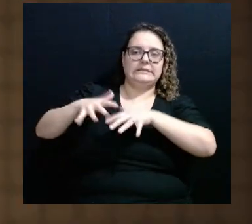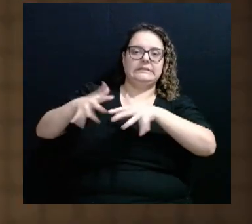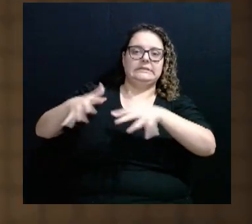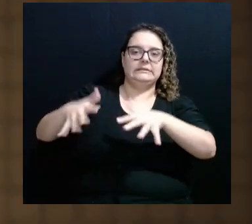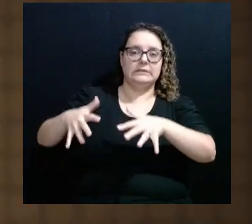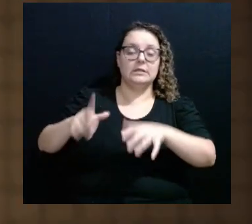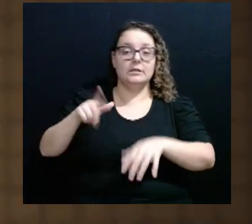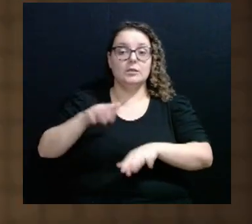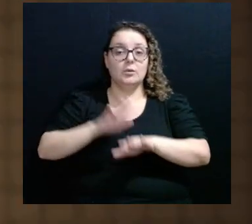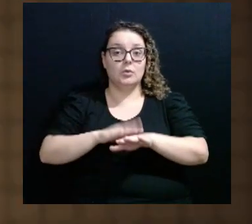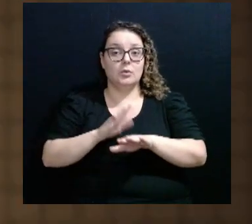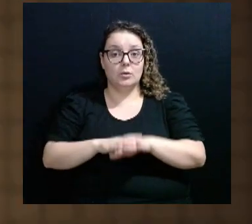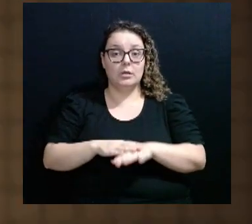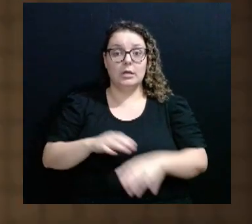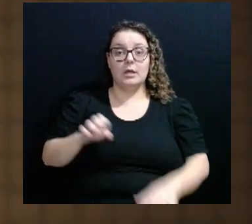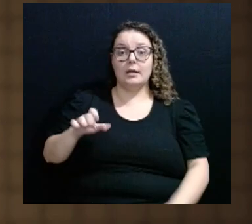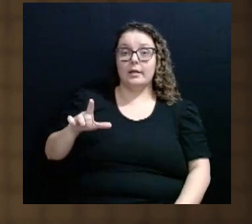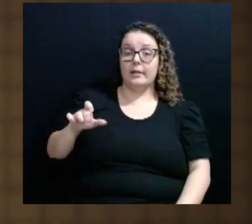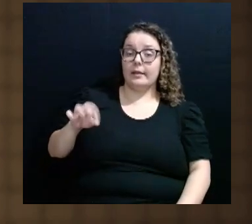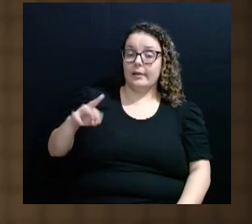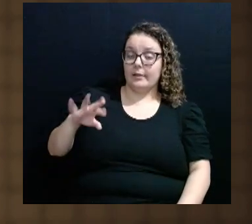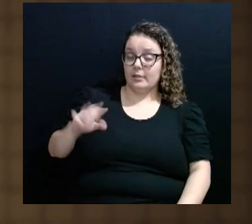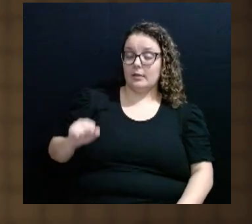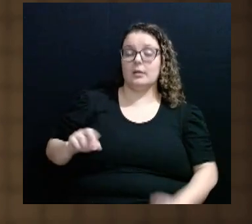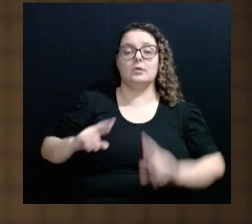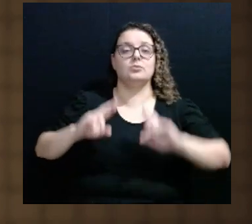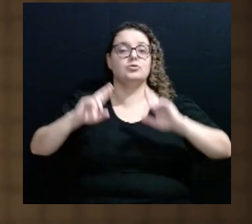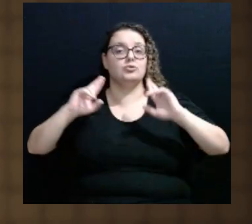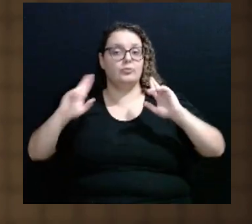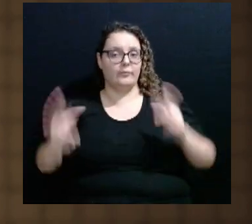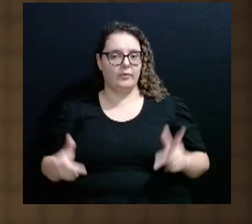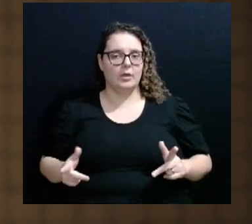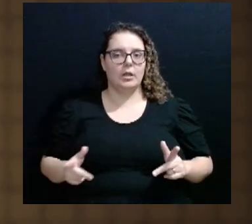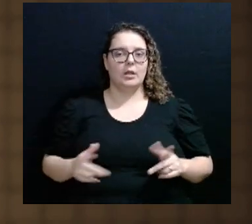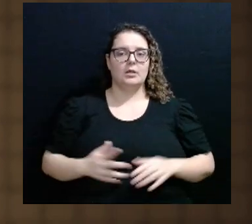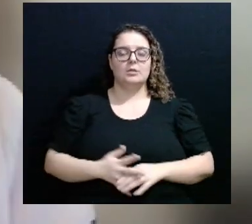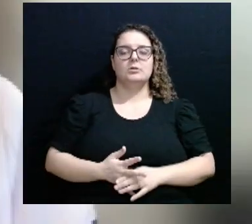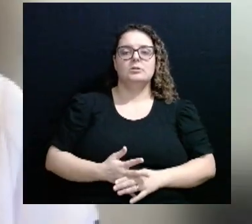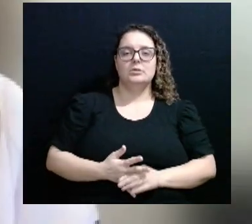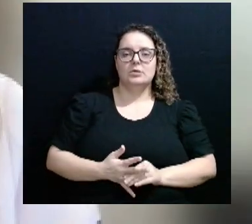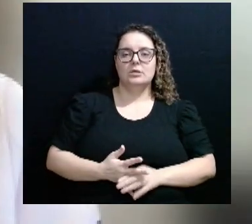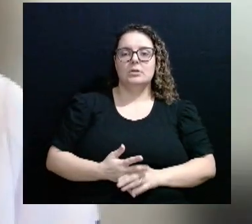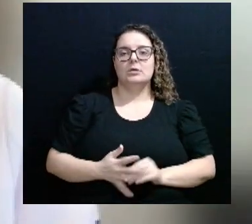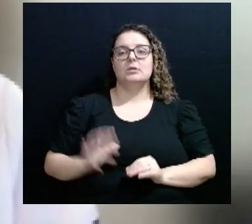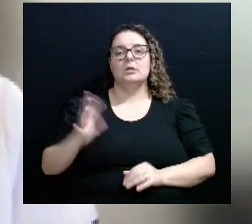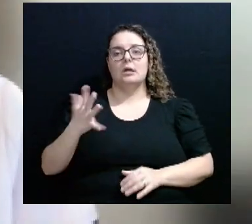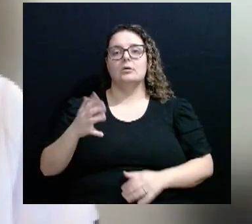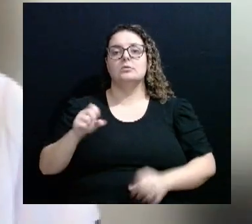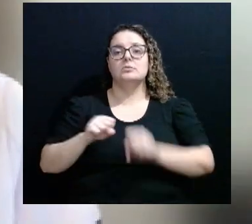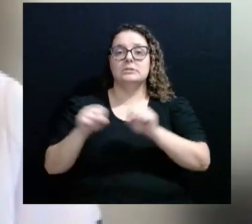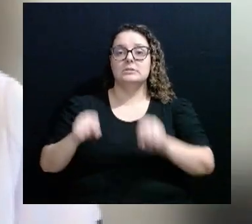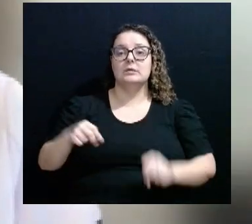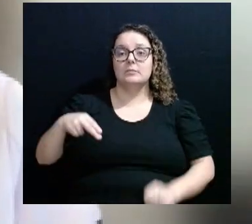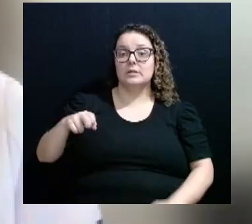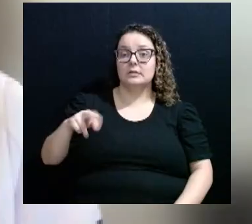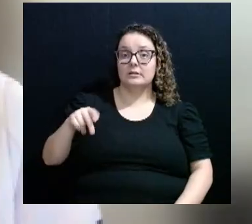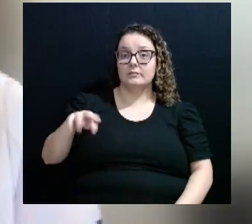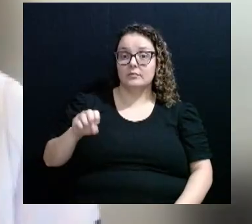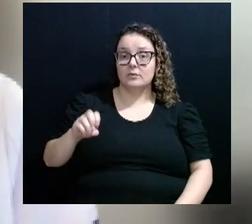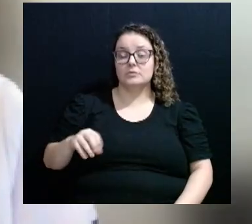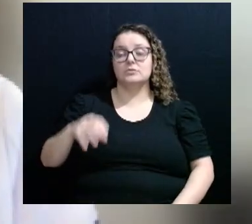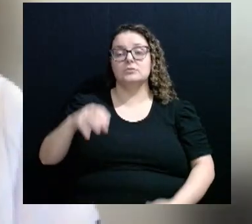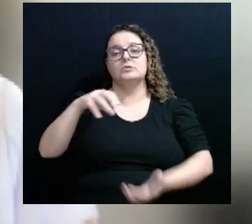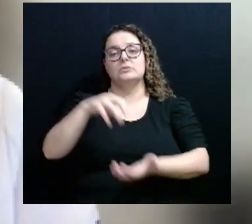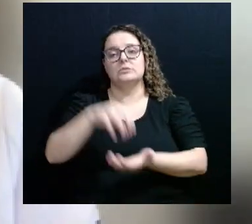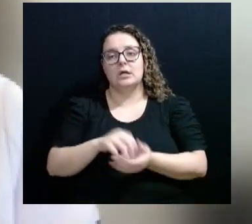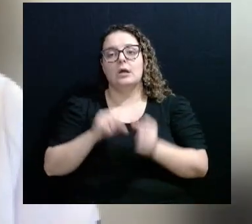curto-circuito, tá? Então é uma atividade elétrica anormal que acontece no sistema nervoso central.